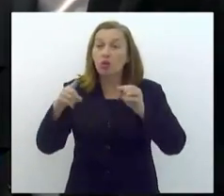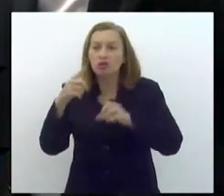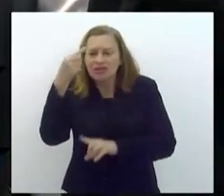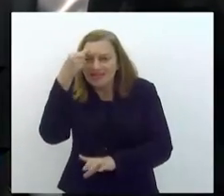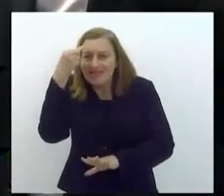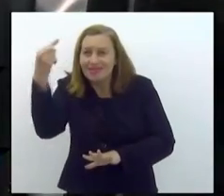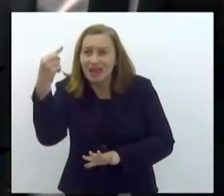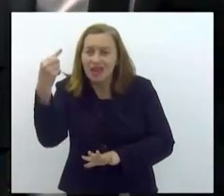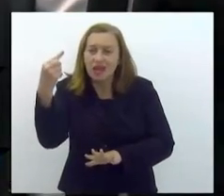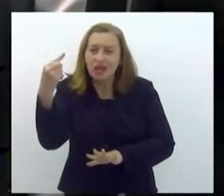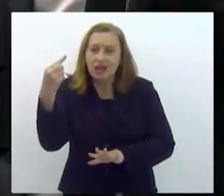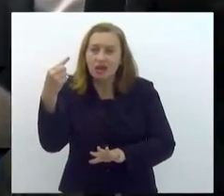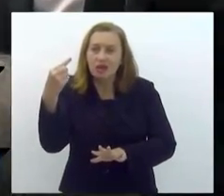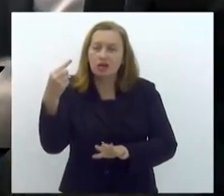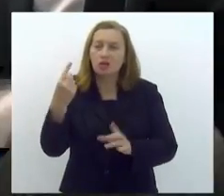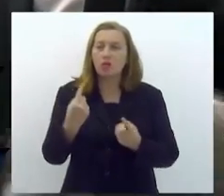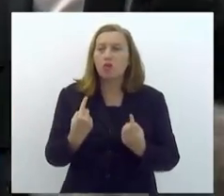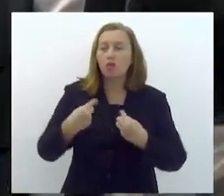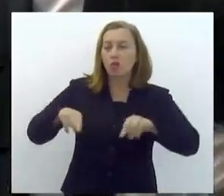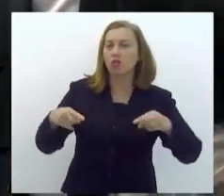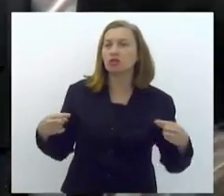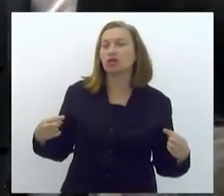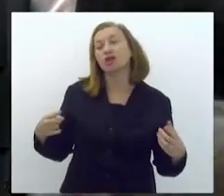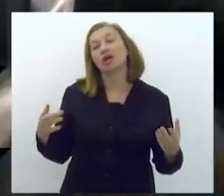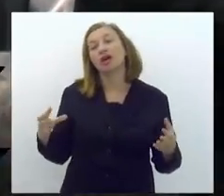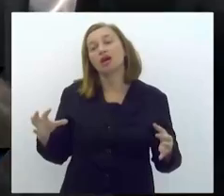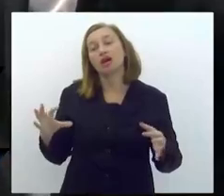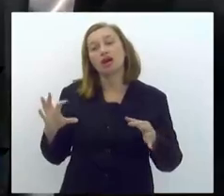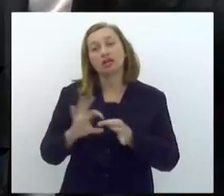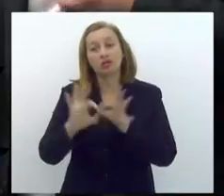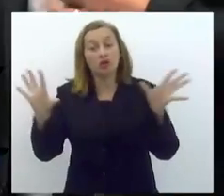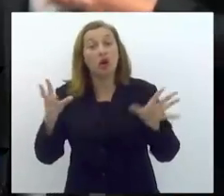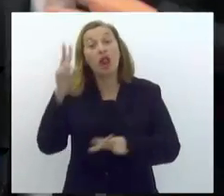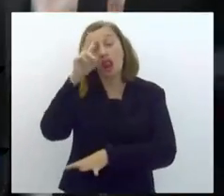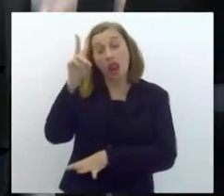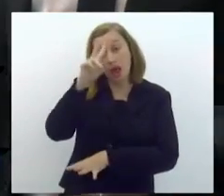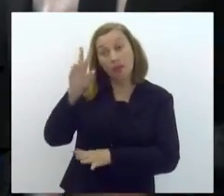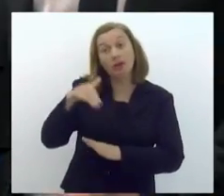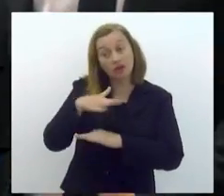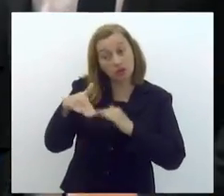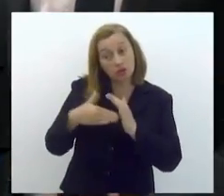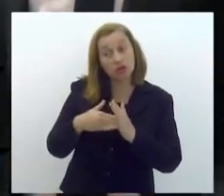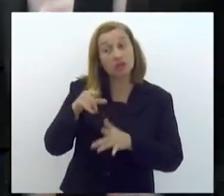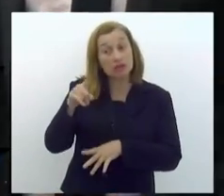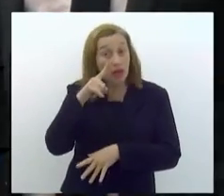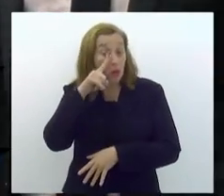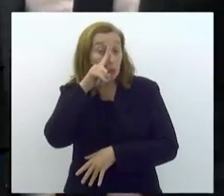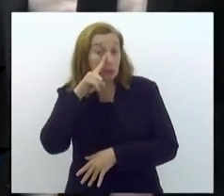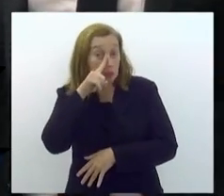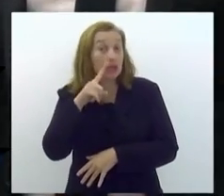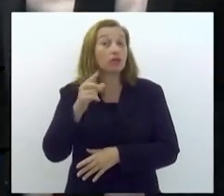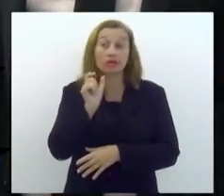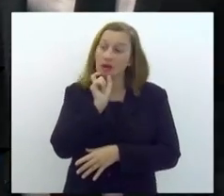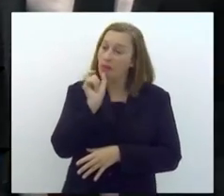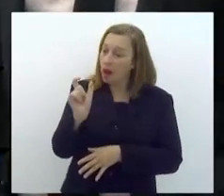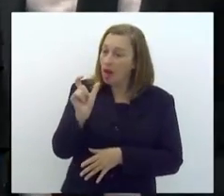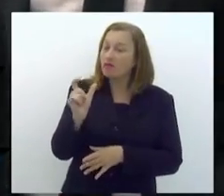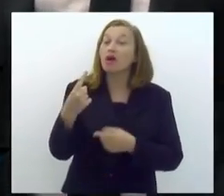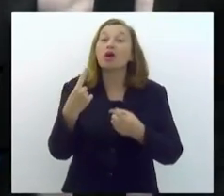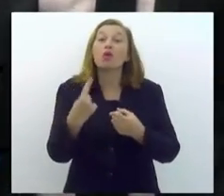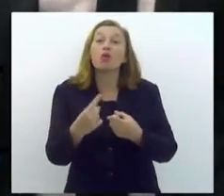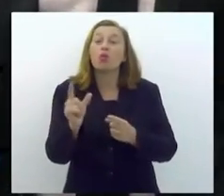como ato antidemocrático eu lembro a todos que assistiram pode sair pela culatra O que é